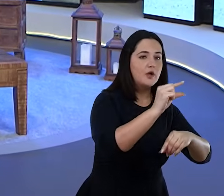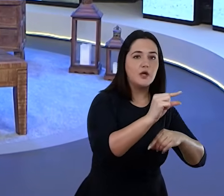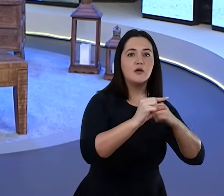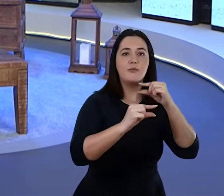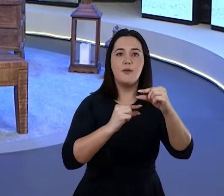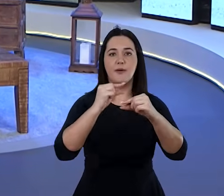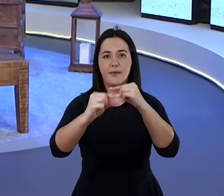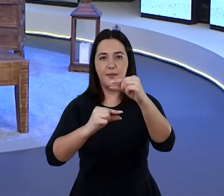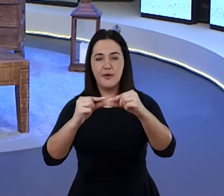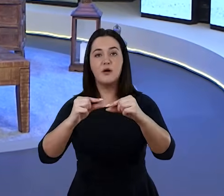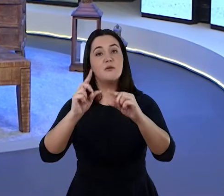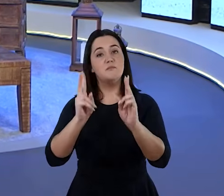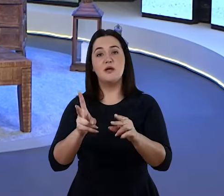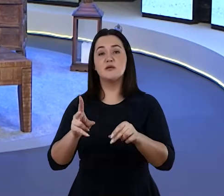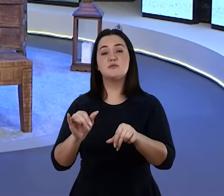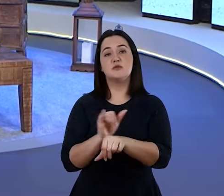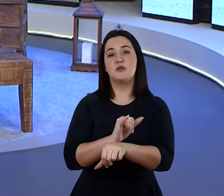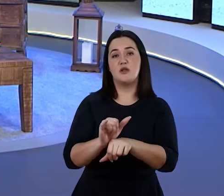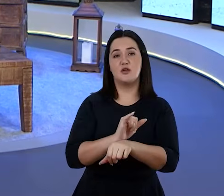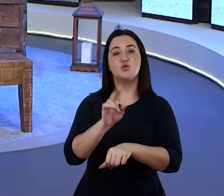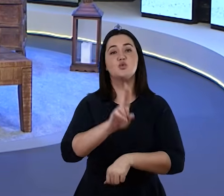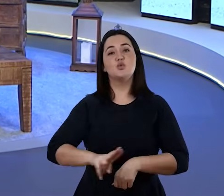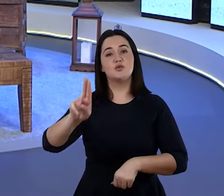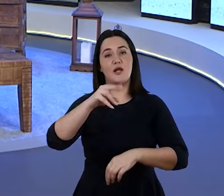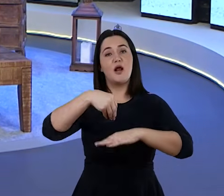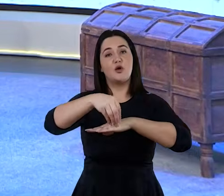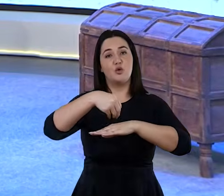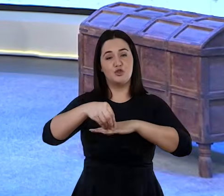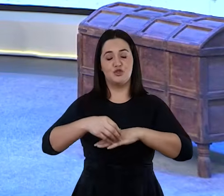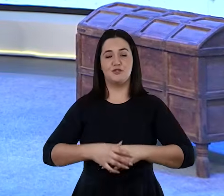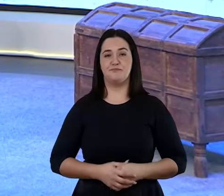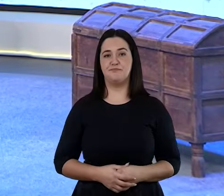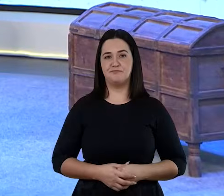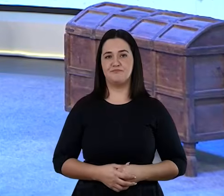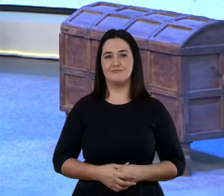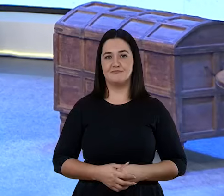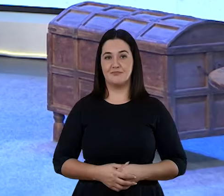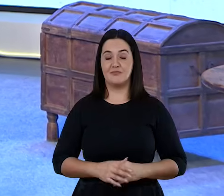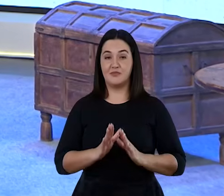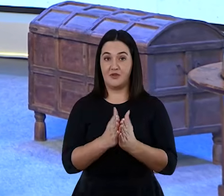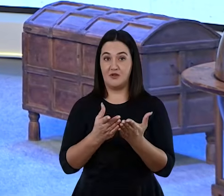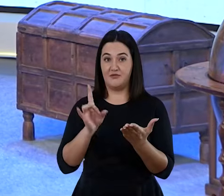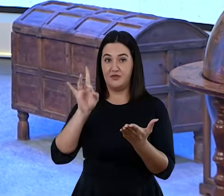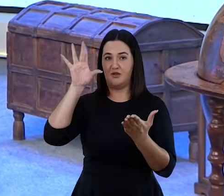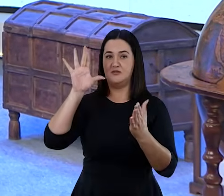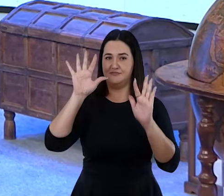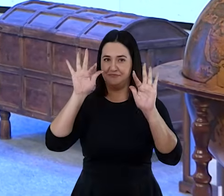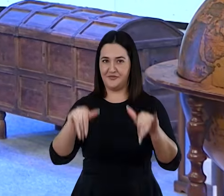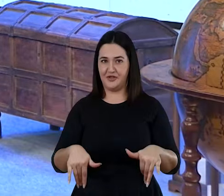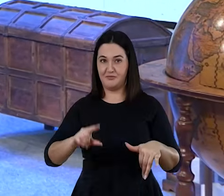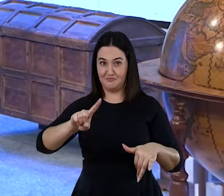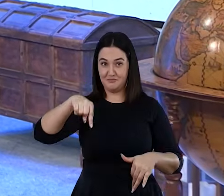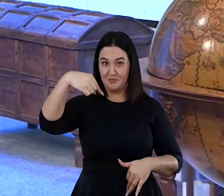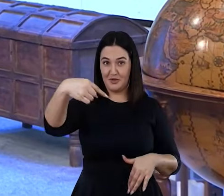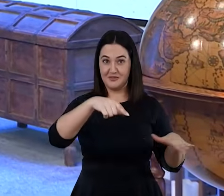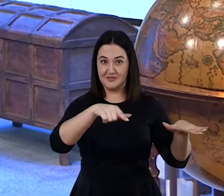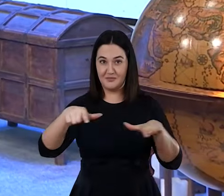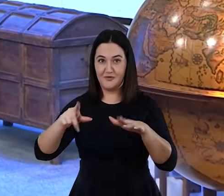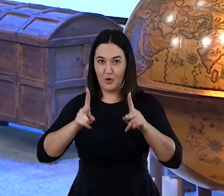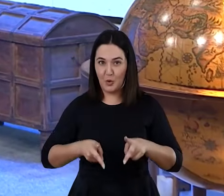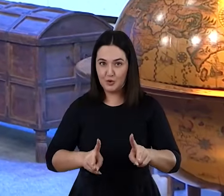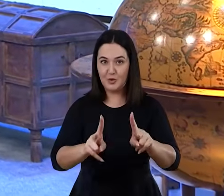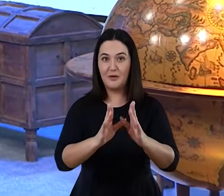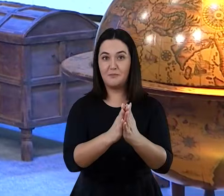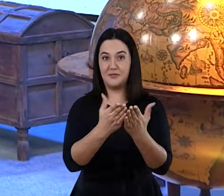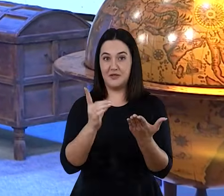o mesmo método que é usado na arqueologia clássica. O programa Evidências de hoje vai ficando por aqui, mas semana que vem nós temos um novo encontro